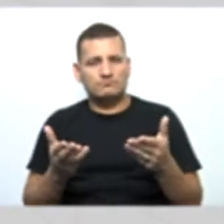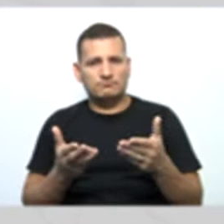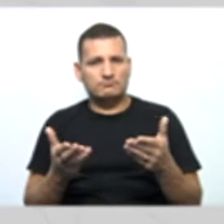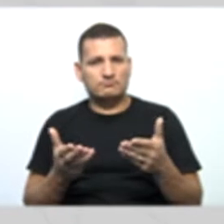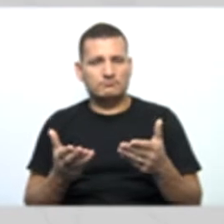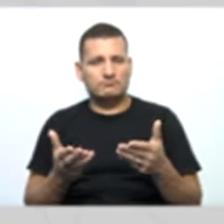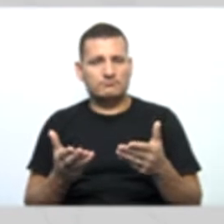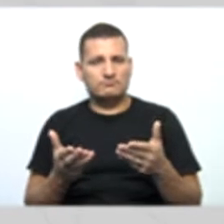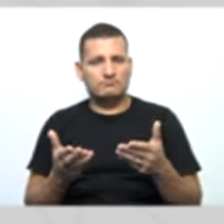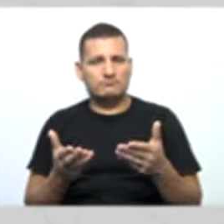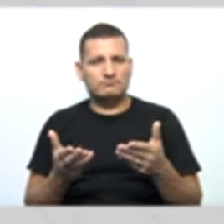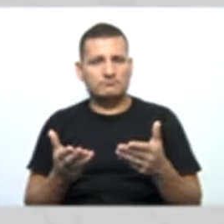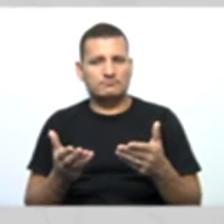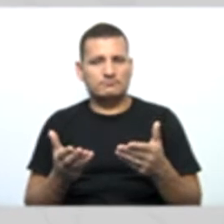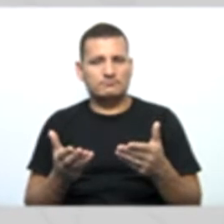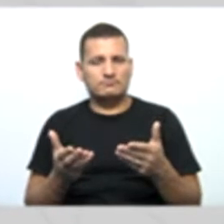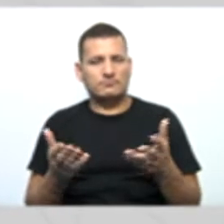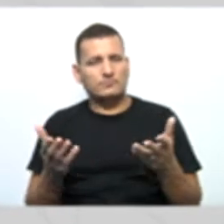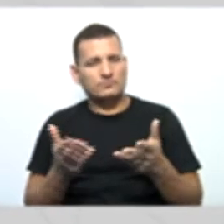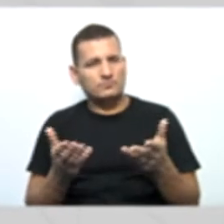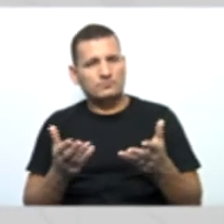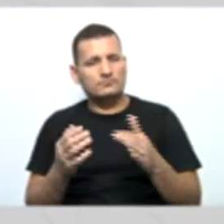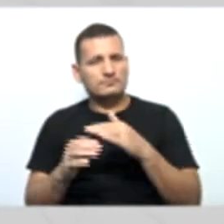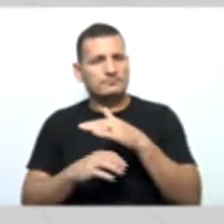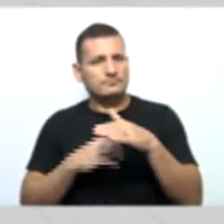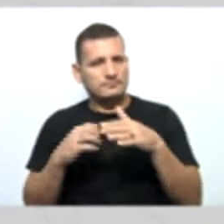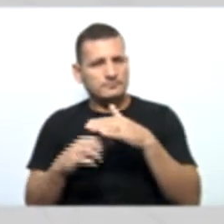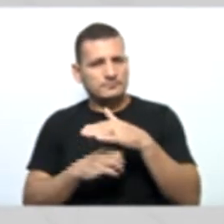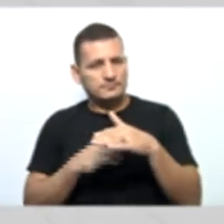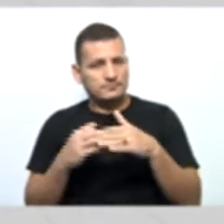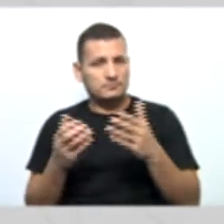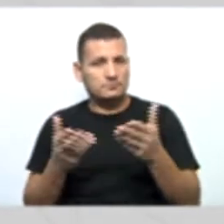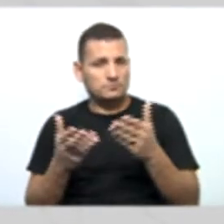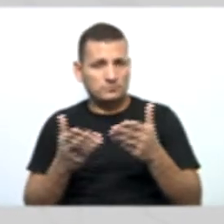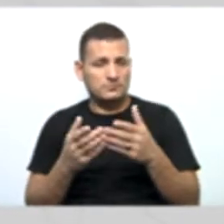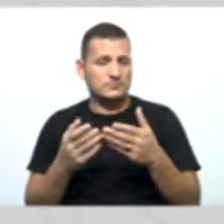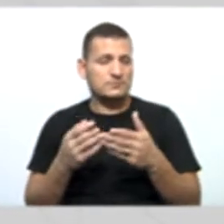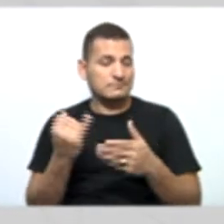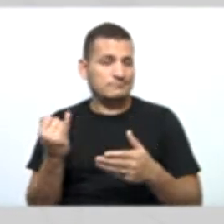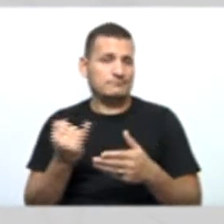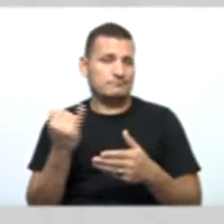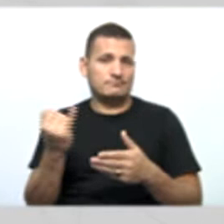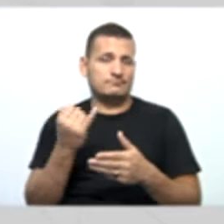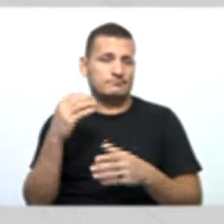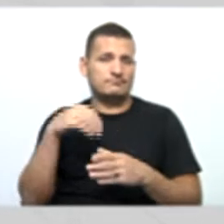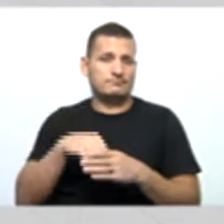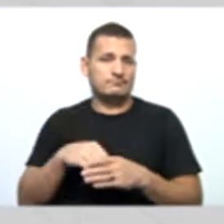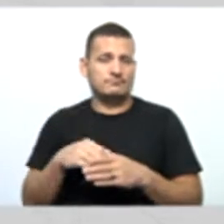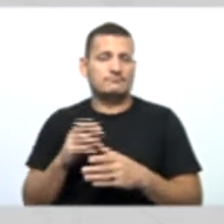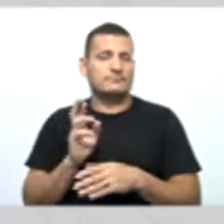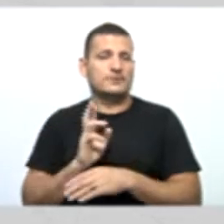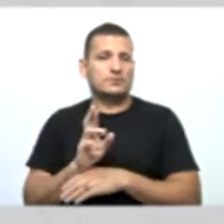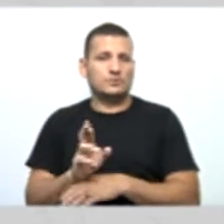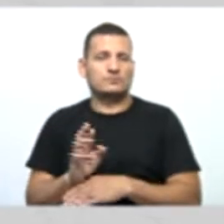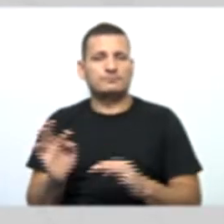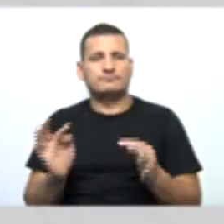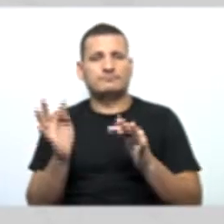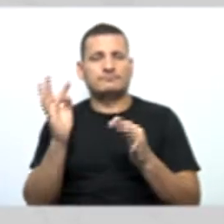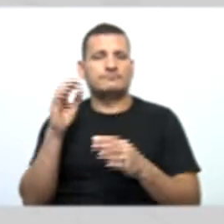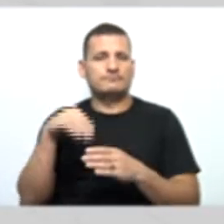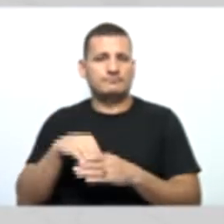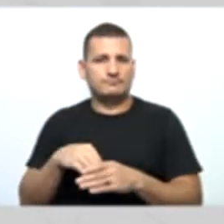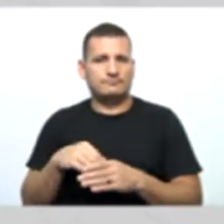difícil hoje uma empresa, uma instituição viver sem recursos tecnológicos. Muito